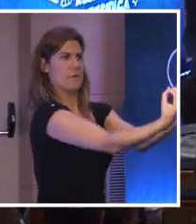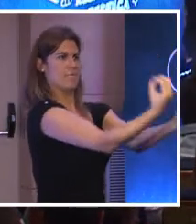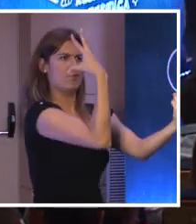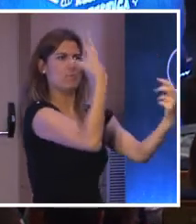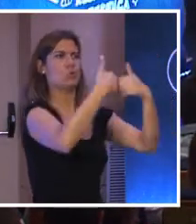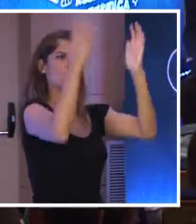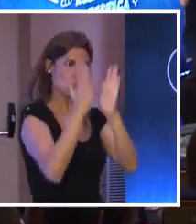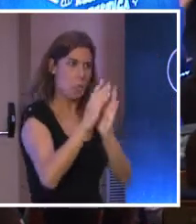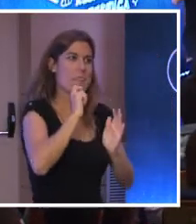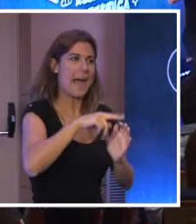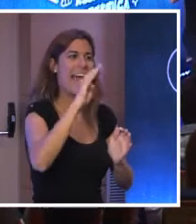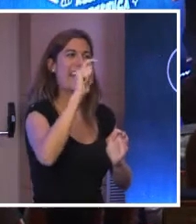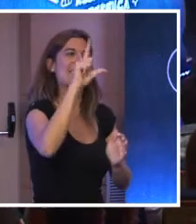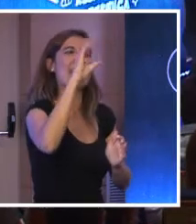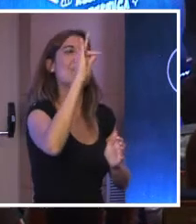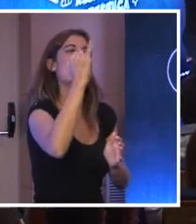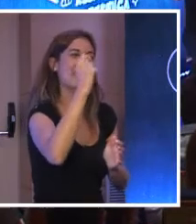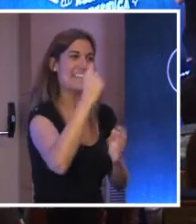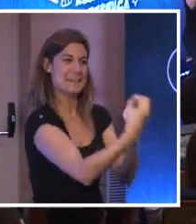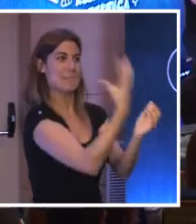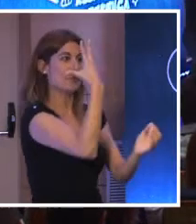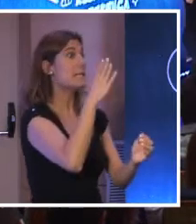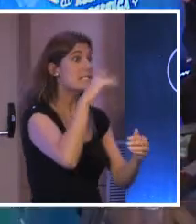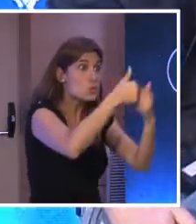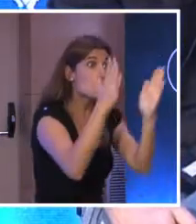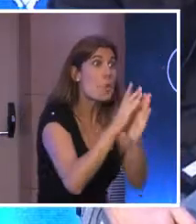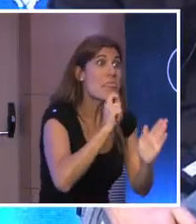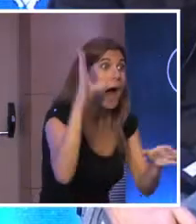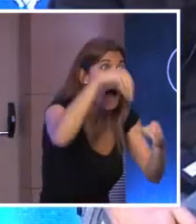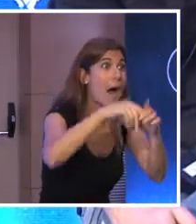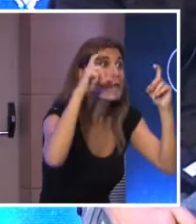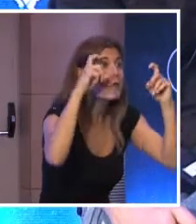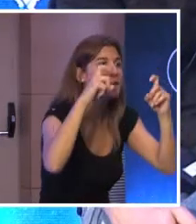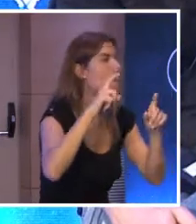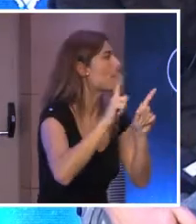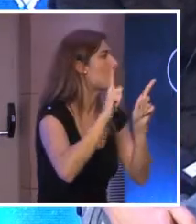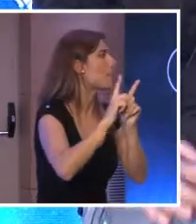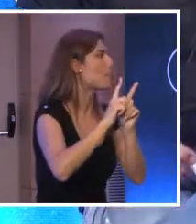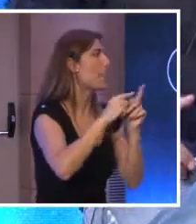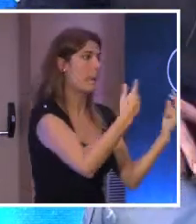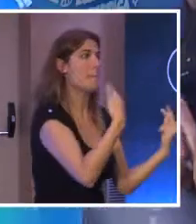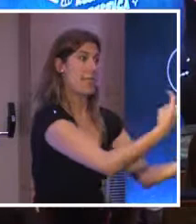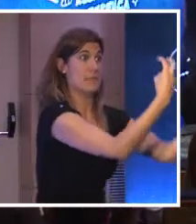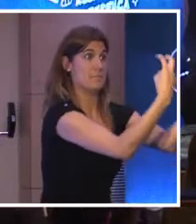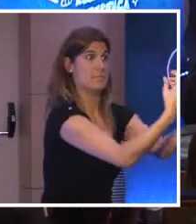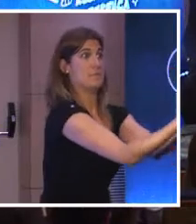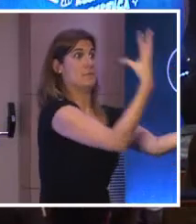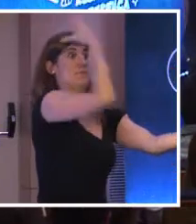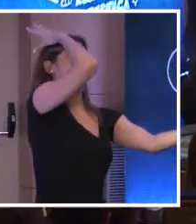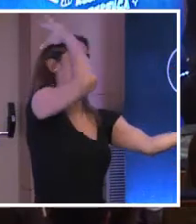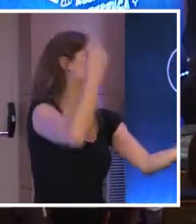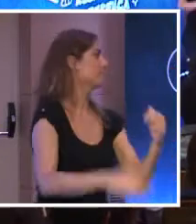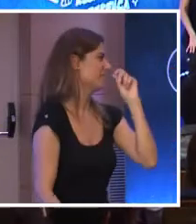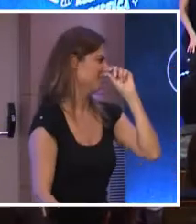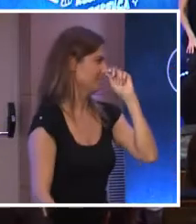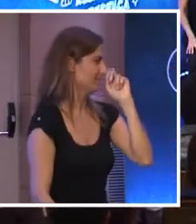momento, de facto, único? Se couber todo mundo, vamos lá. Cabe quem puder. E eles pedir para irem para ali, então, também me junto a vocês e tiramos